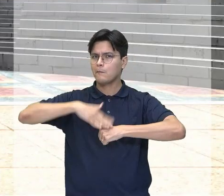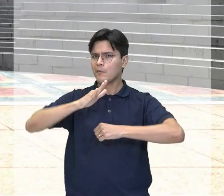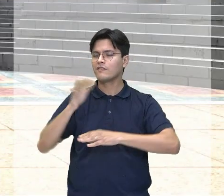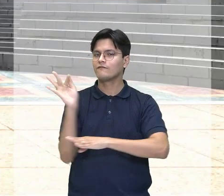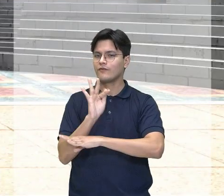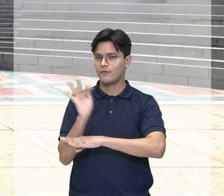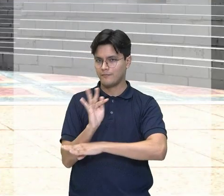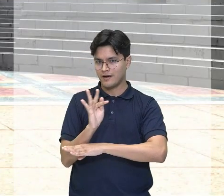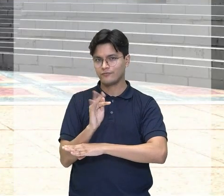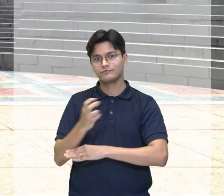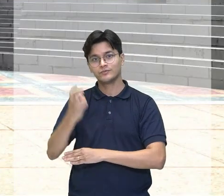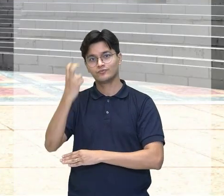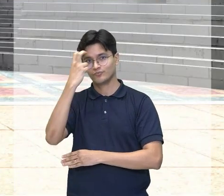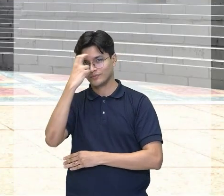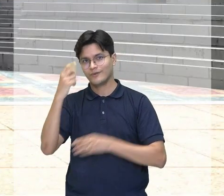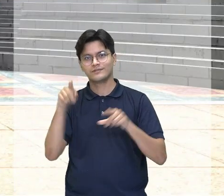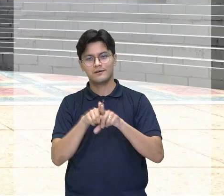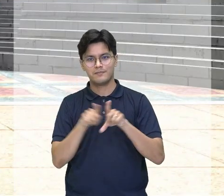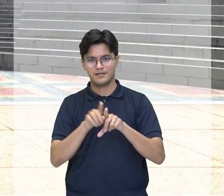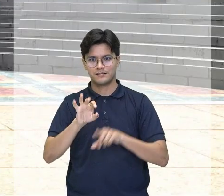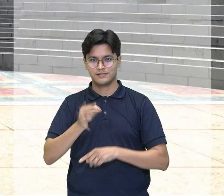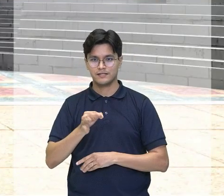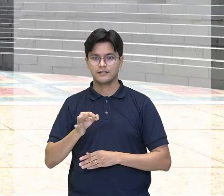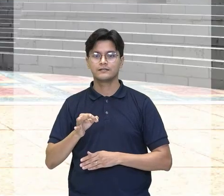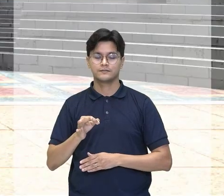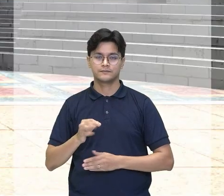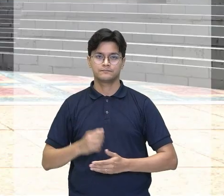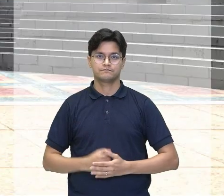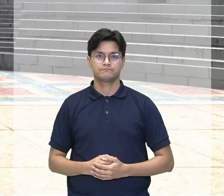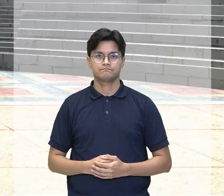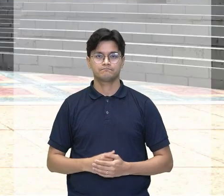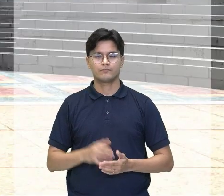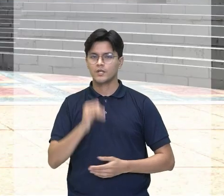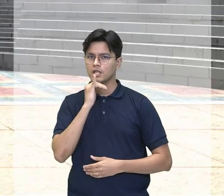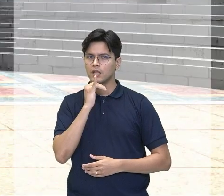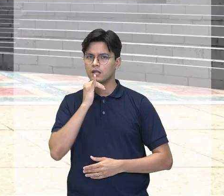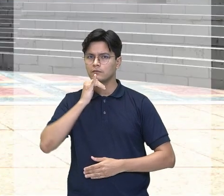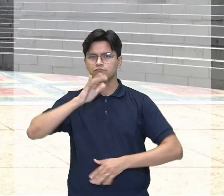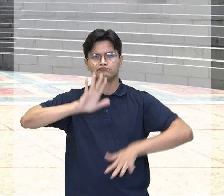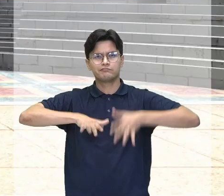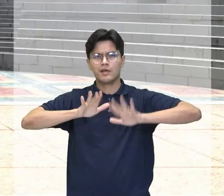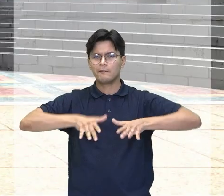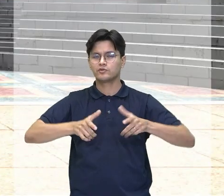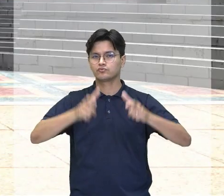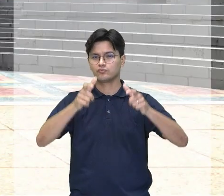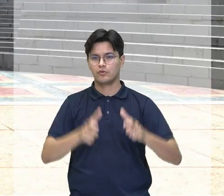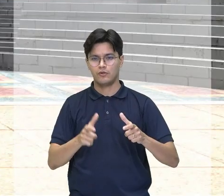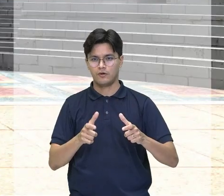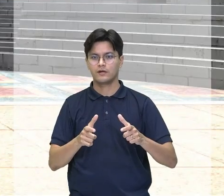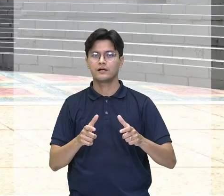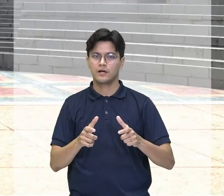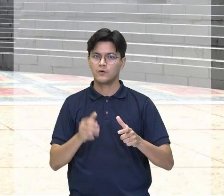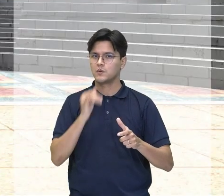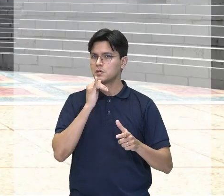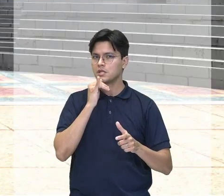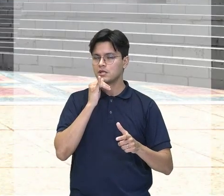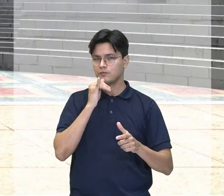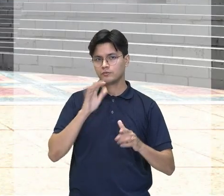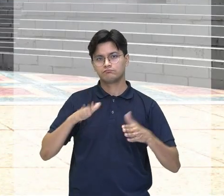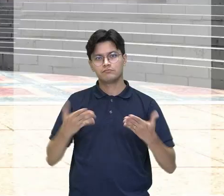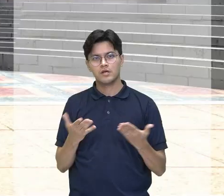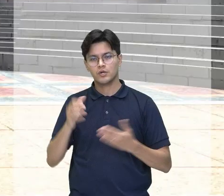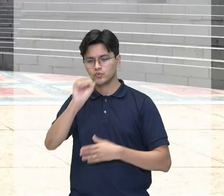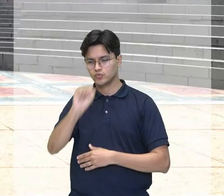e cultural também. Dependendo aí de onde se passar o cenário dessa peça, no Nordeste, no Sul, no